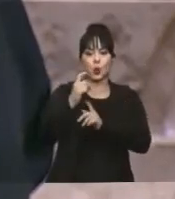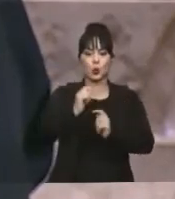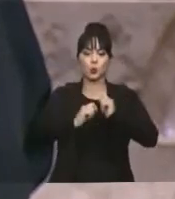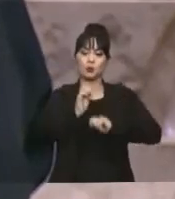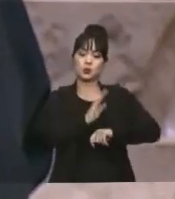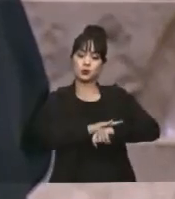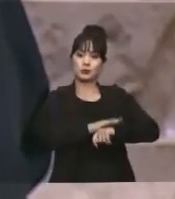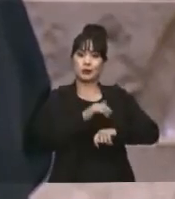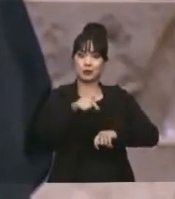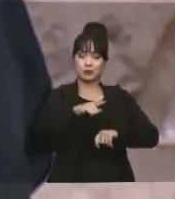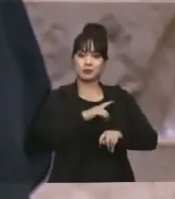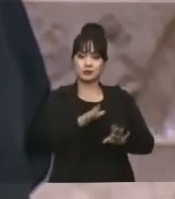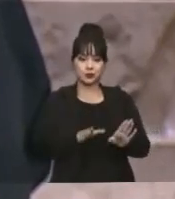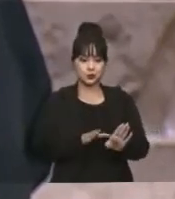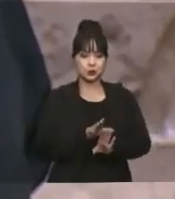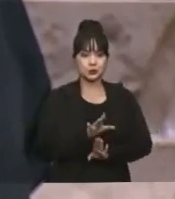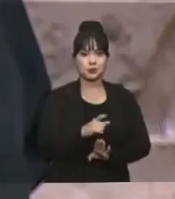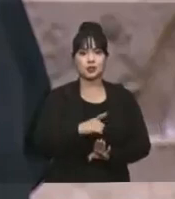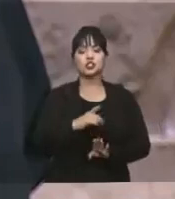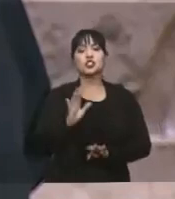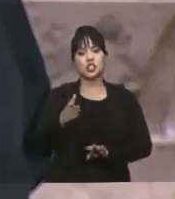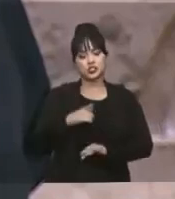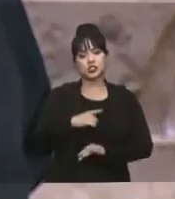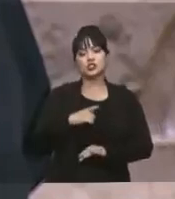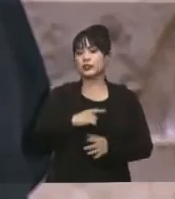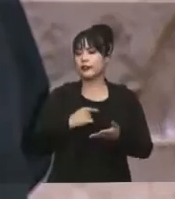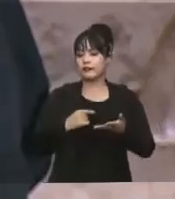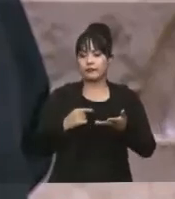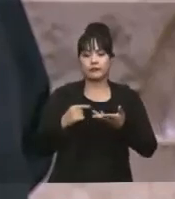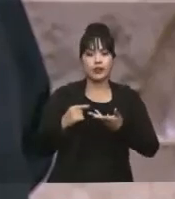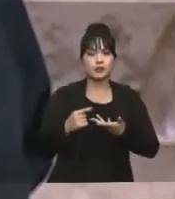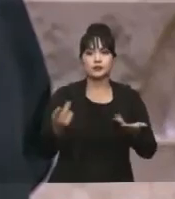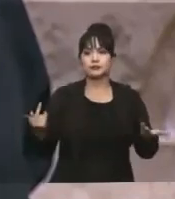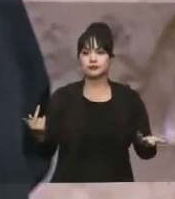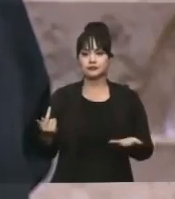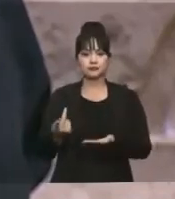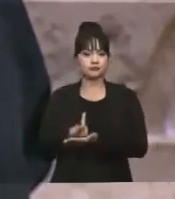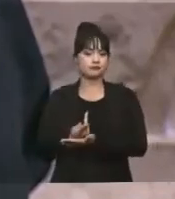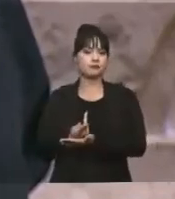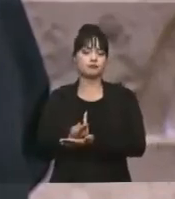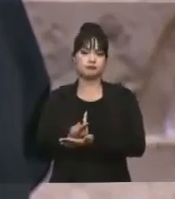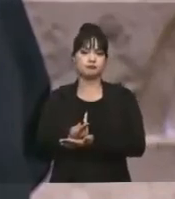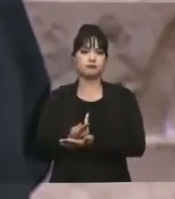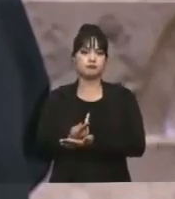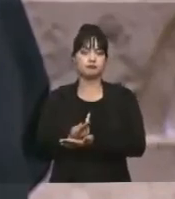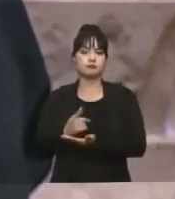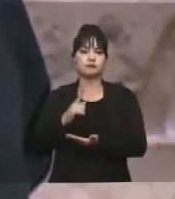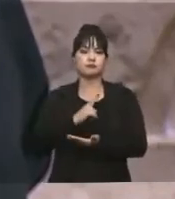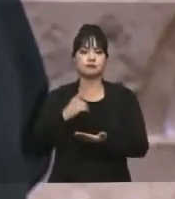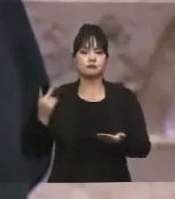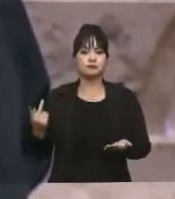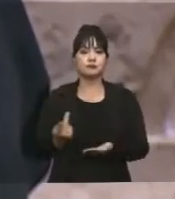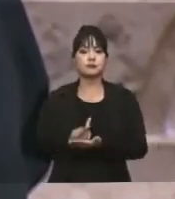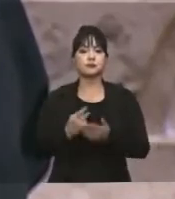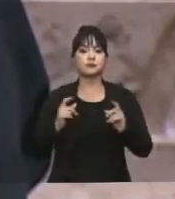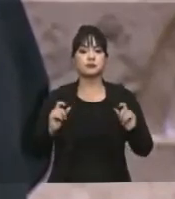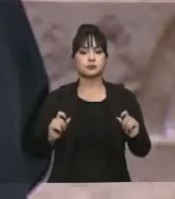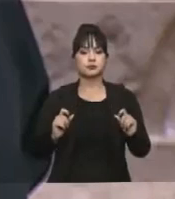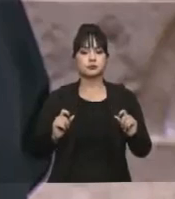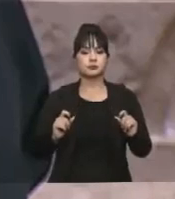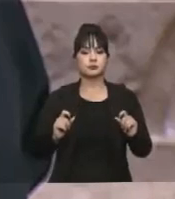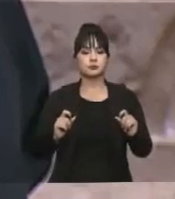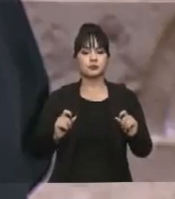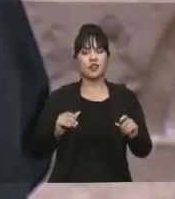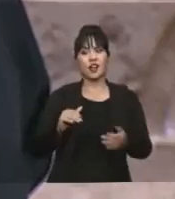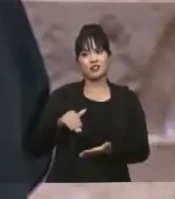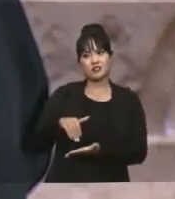época, já previa uma série de fenômenos a ocorrer, pelo